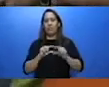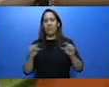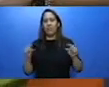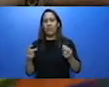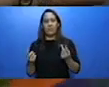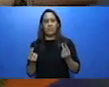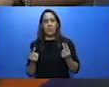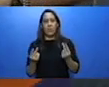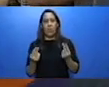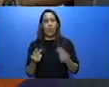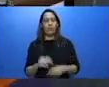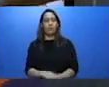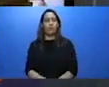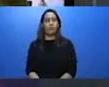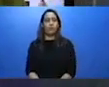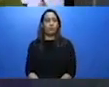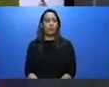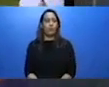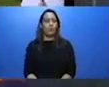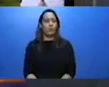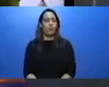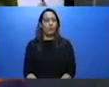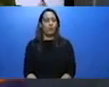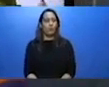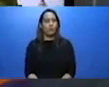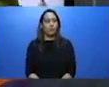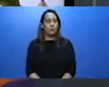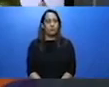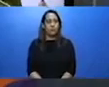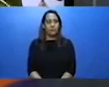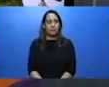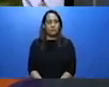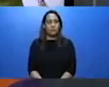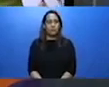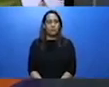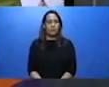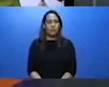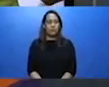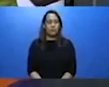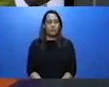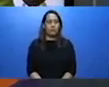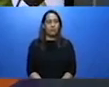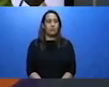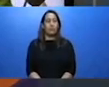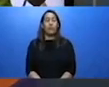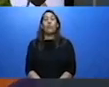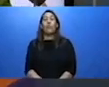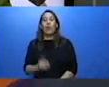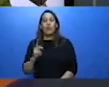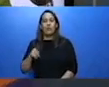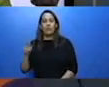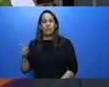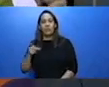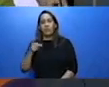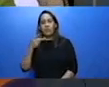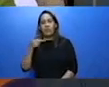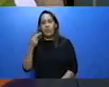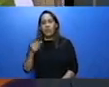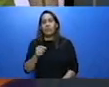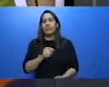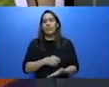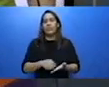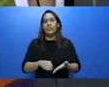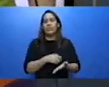Sabe quando a sua professora fala assim, você vai escrever o texto com as suas palavras. Você vai escrever